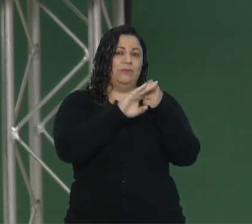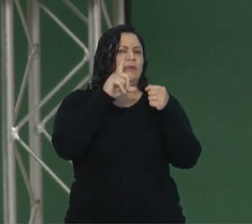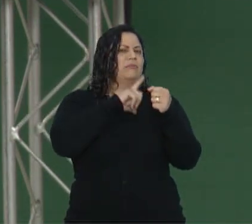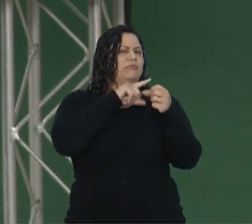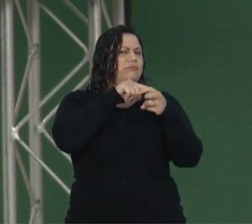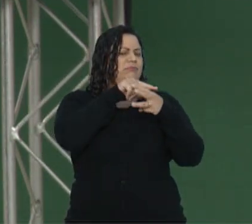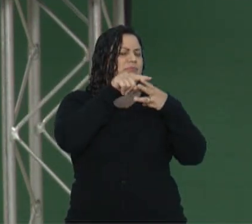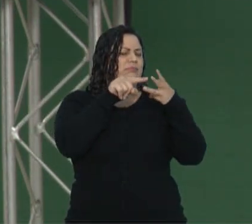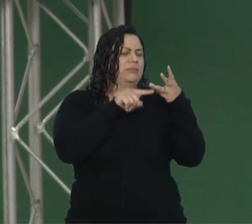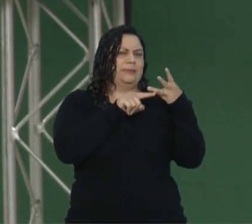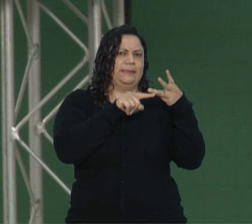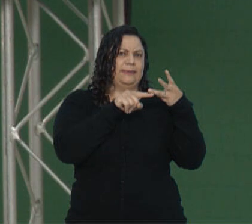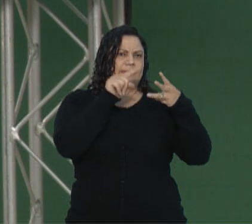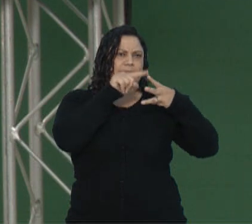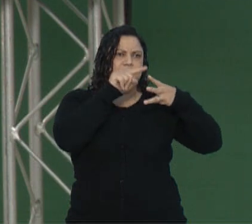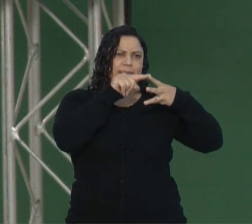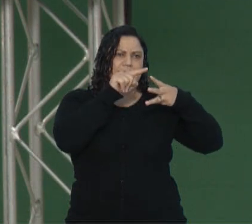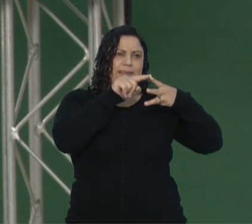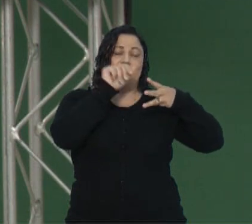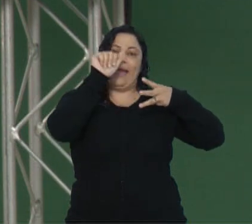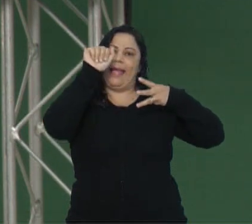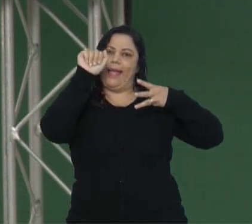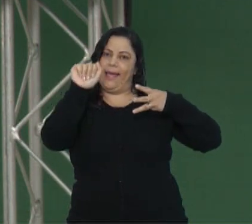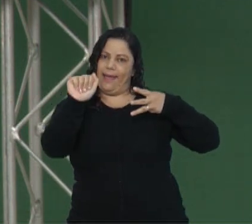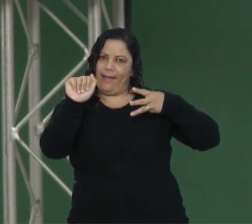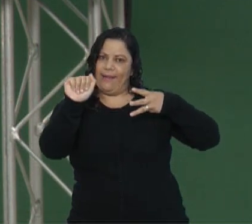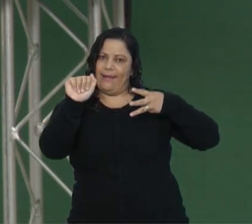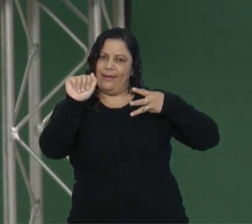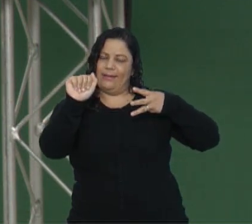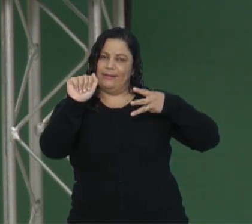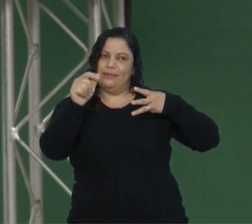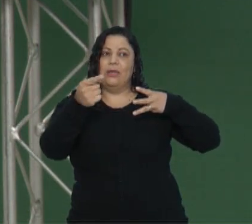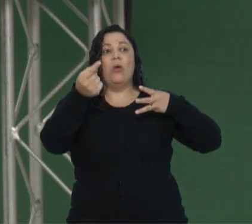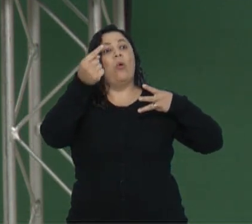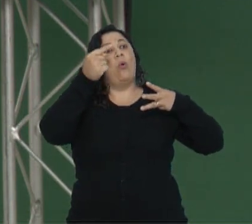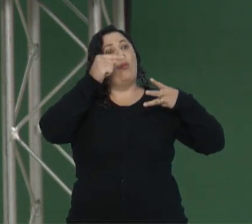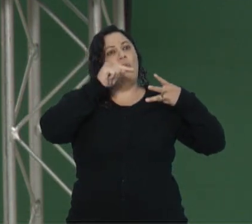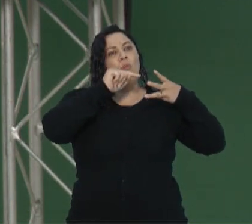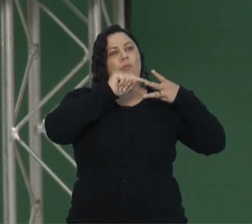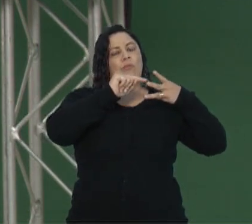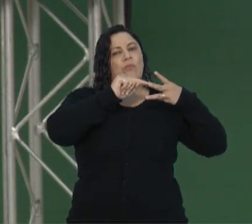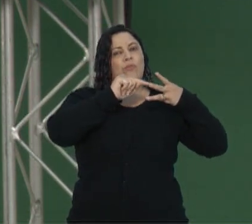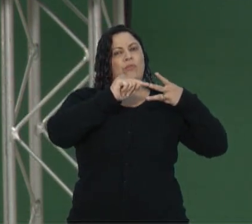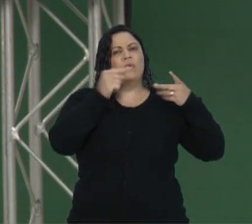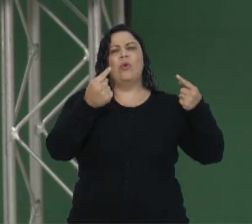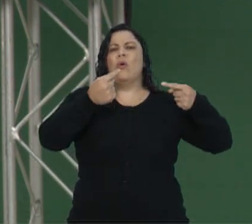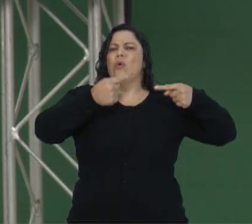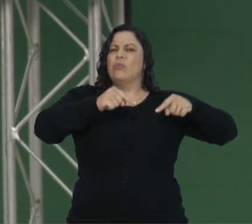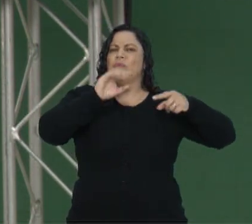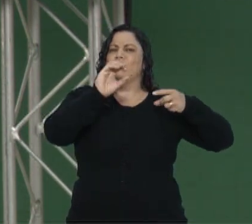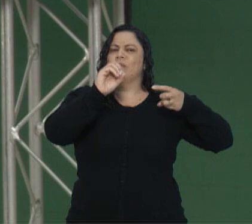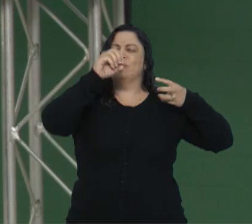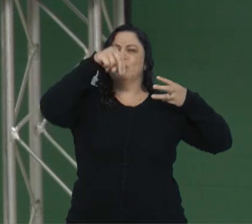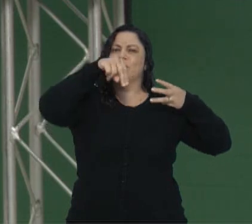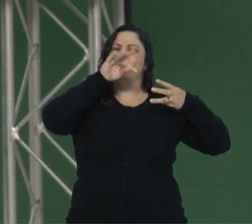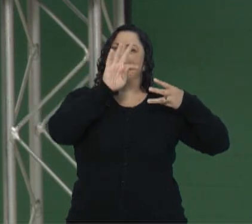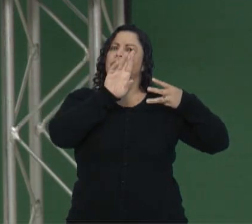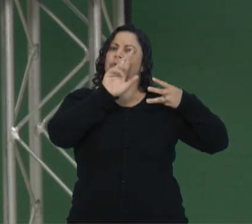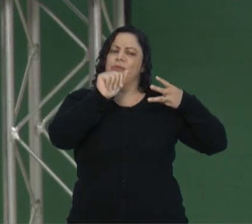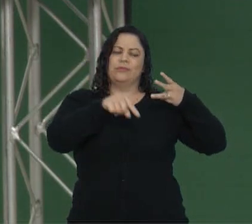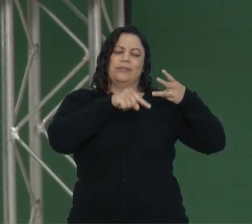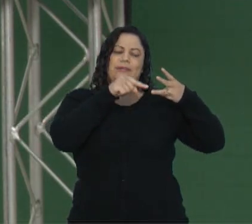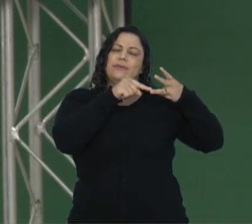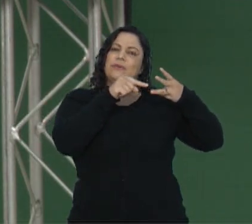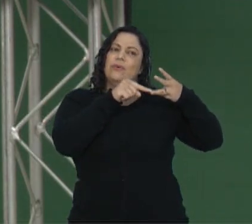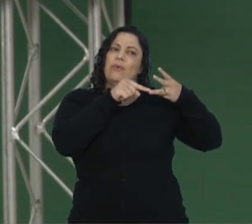usar. Nem todos tinham antipatia a ele, nem todos tinham antipatia contra ele, ou nem todos